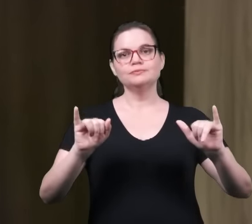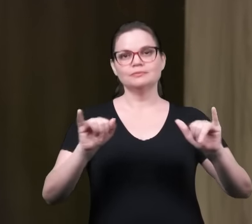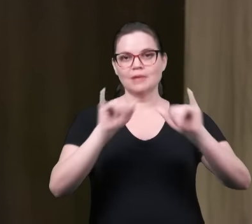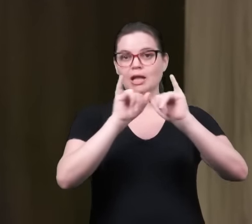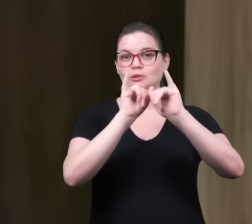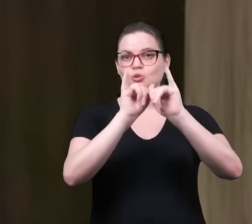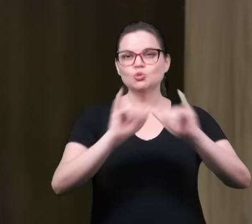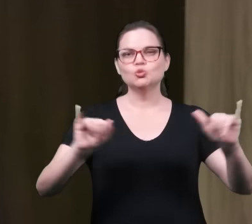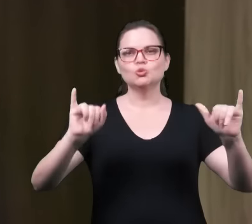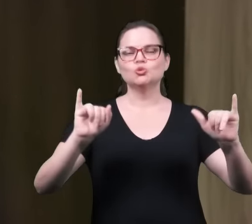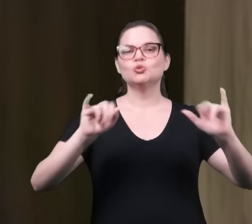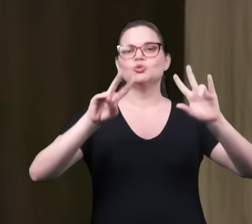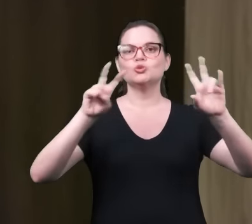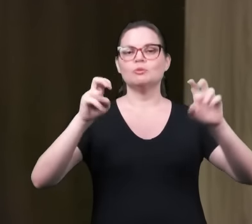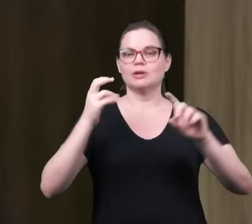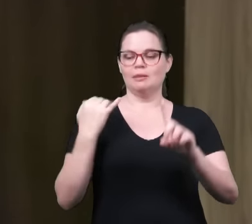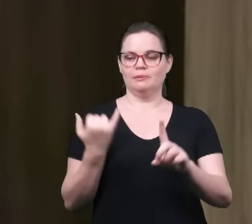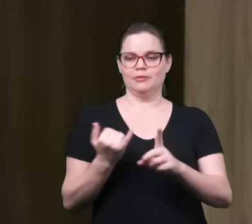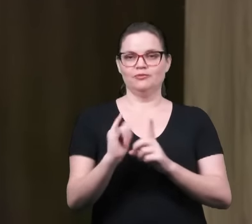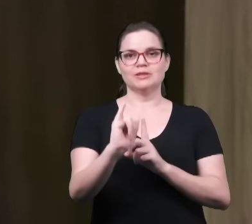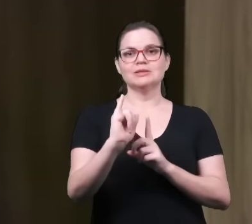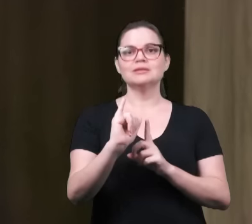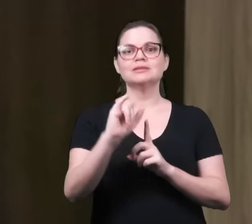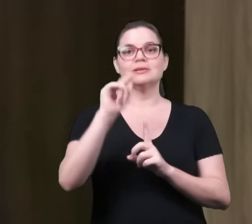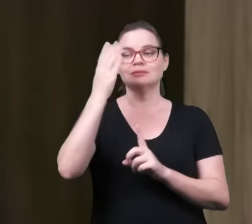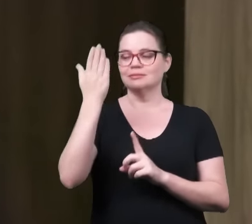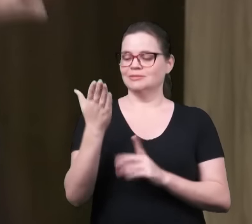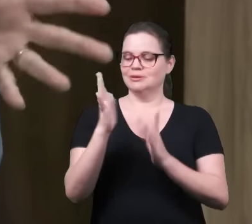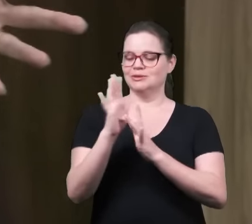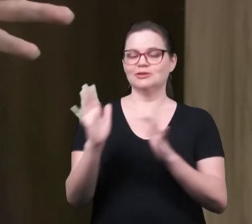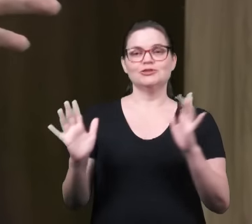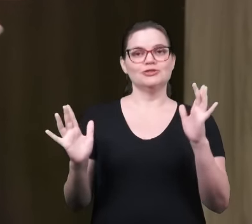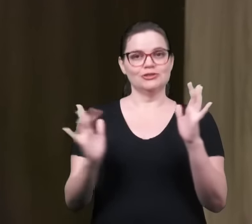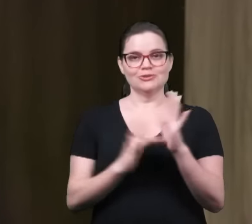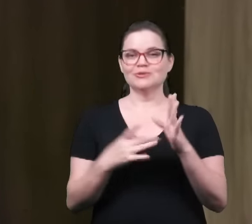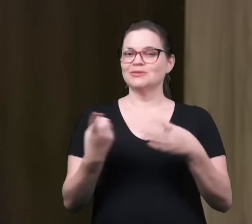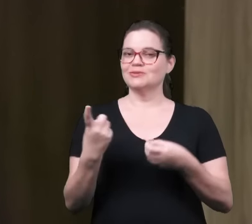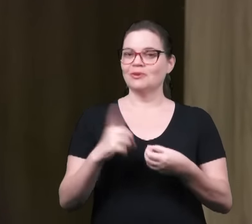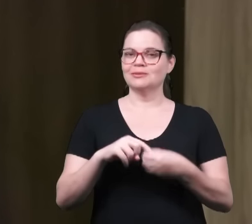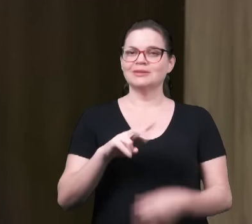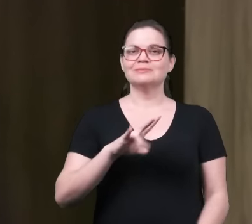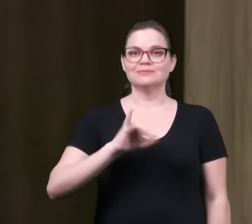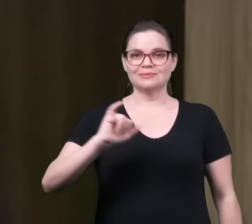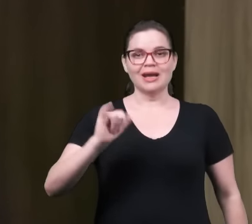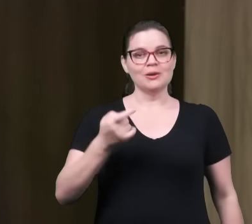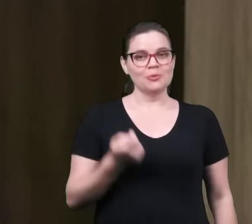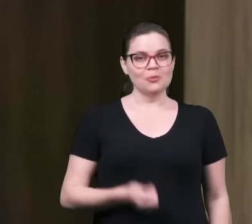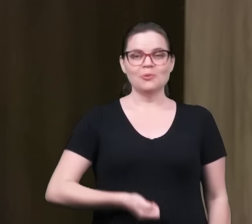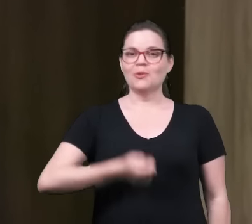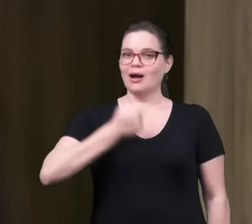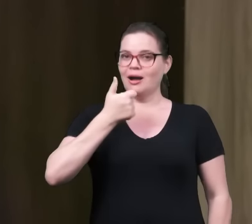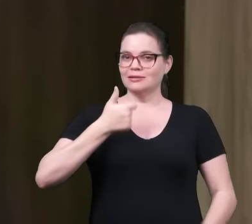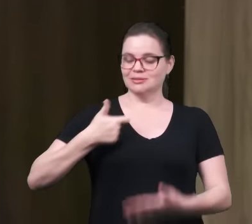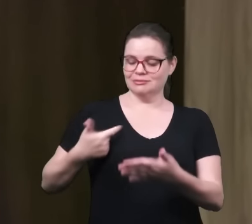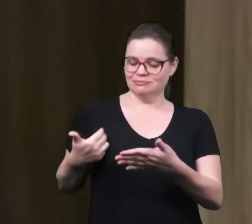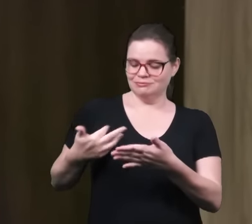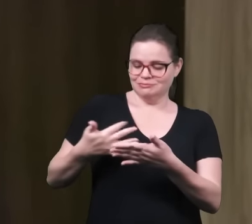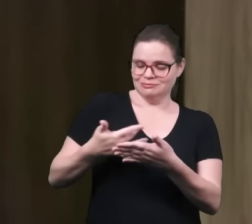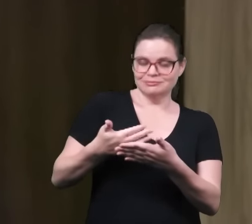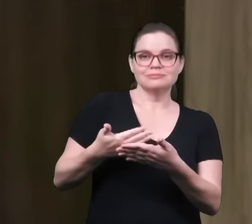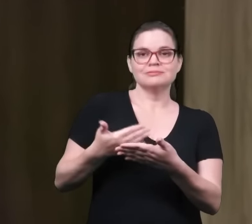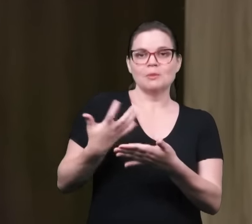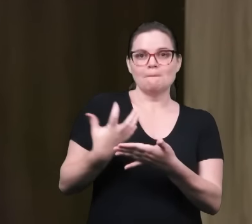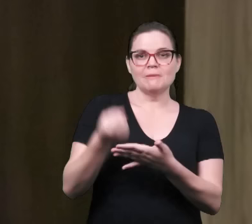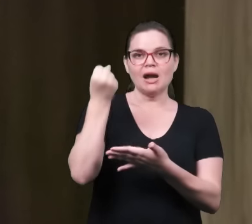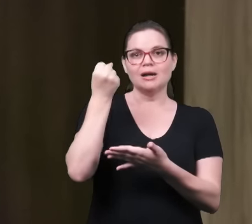um anúncio profético de que Jesus está às portas e em breve voltará, que é